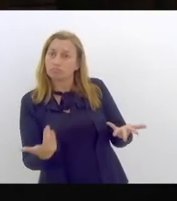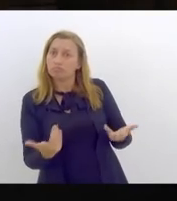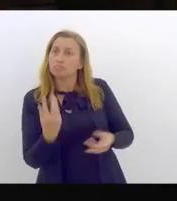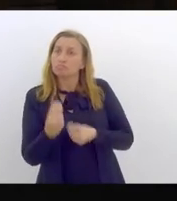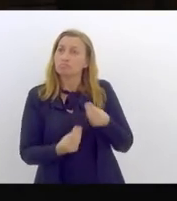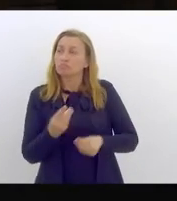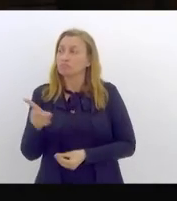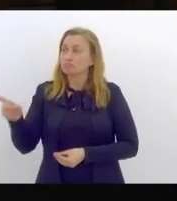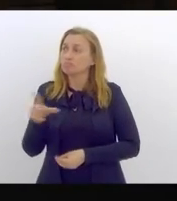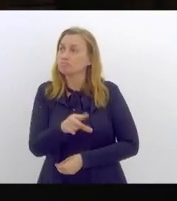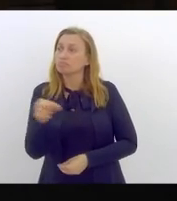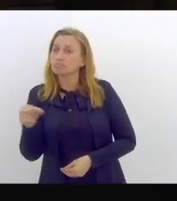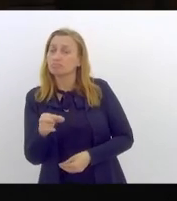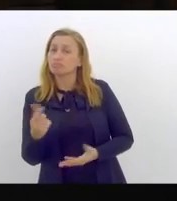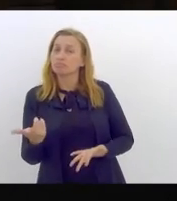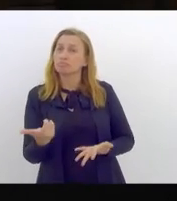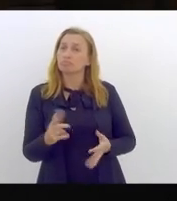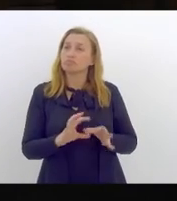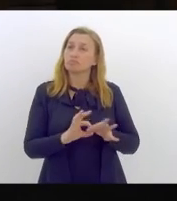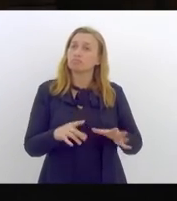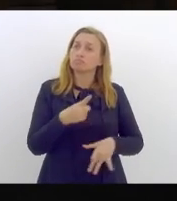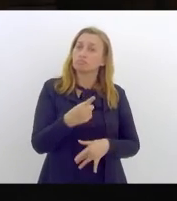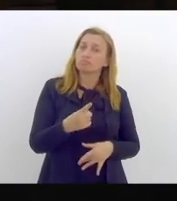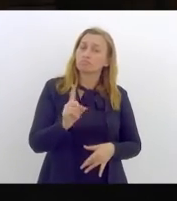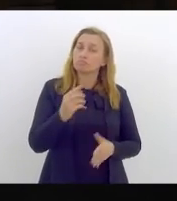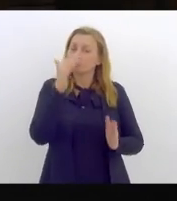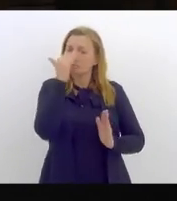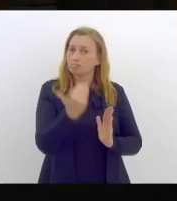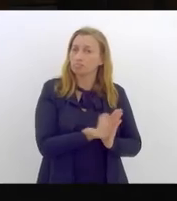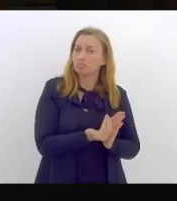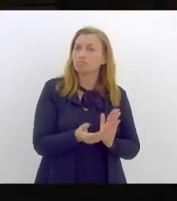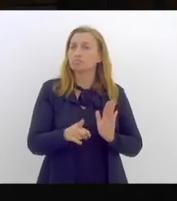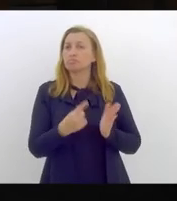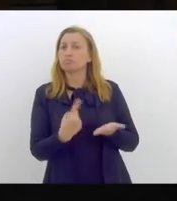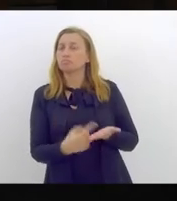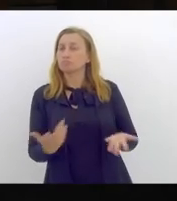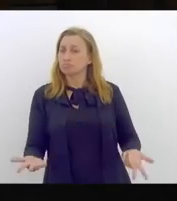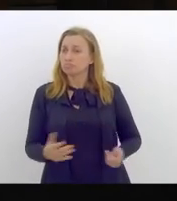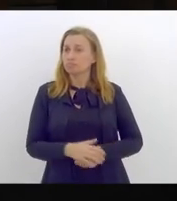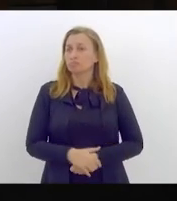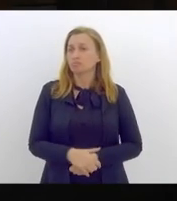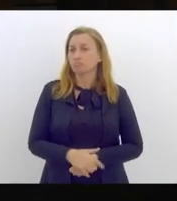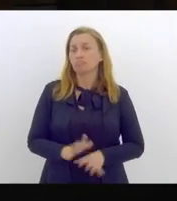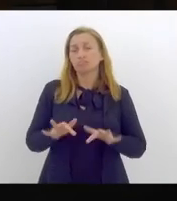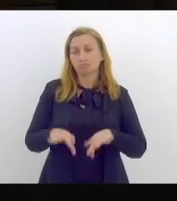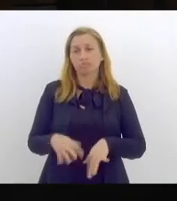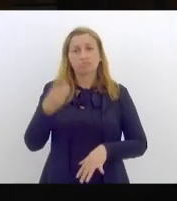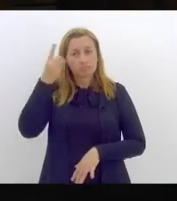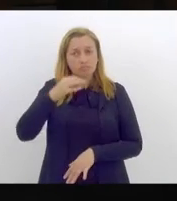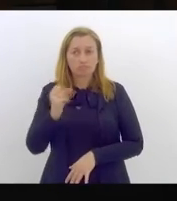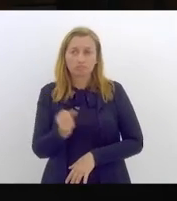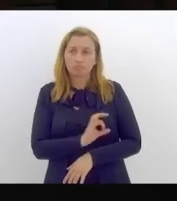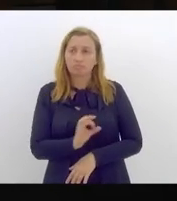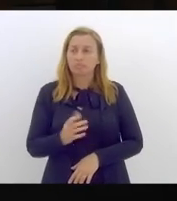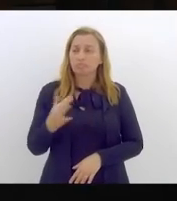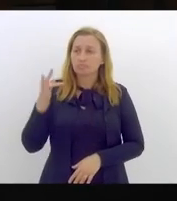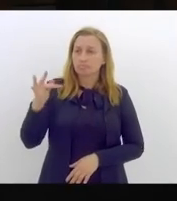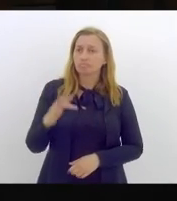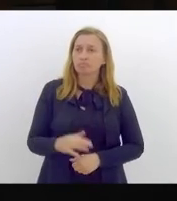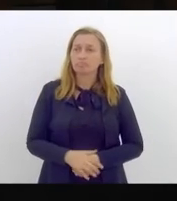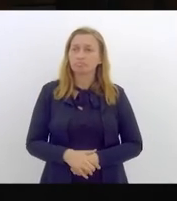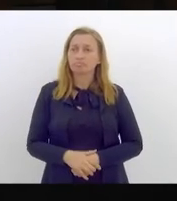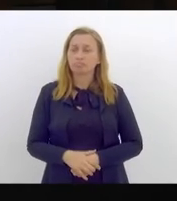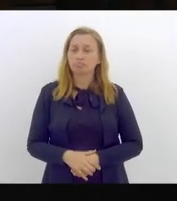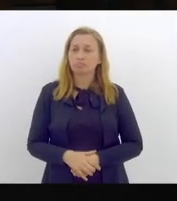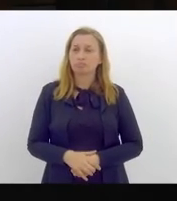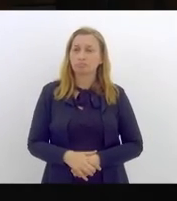que ela que decide a sanção daqueles que não cumprirem esse acordo? Queria aqui fechar, deputada Marta, muito brevemente, dizer